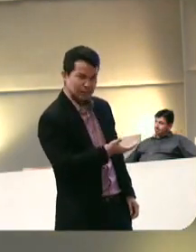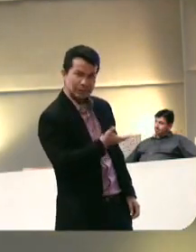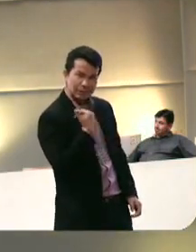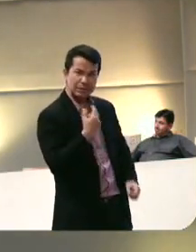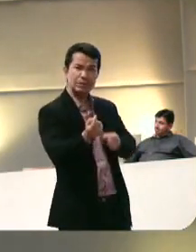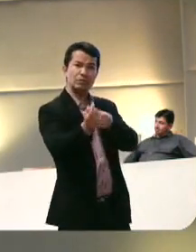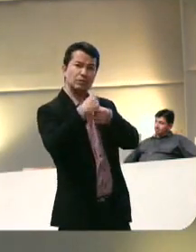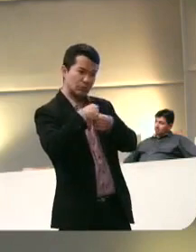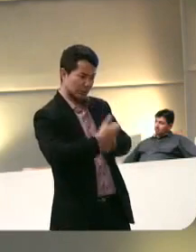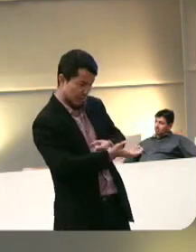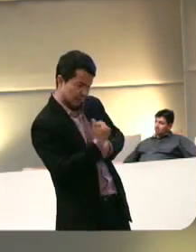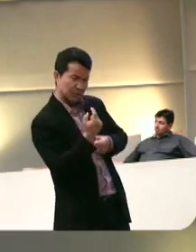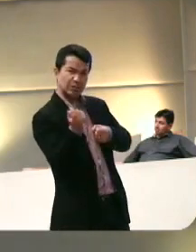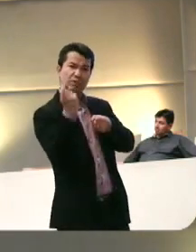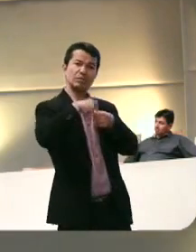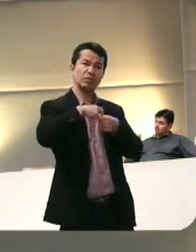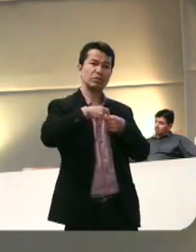volta.